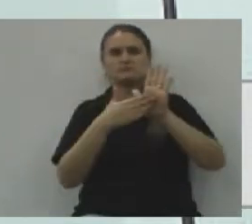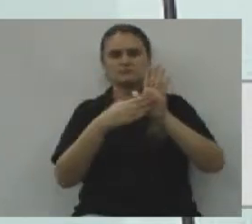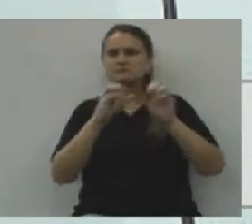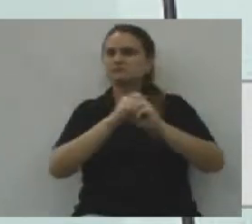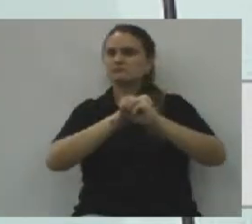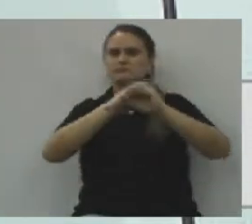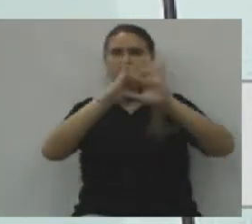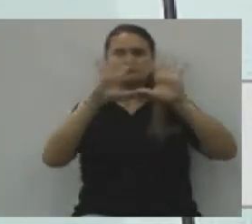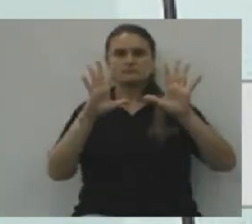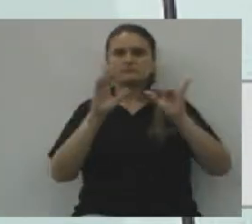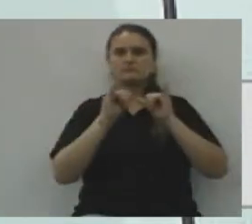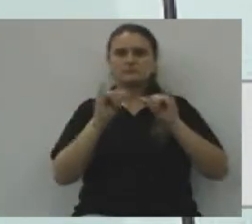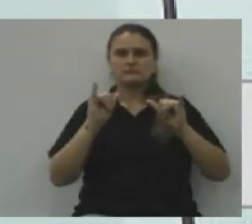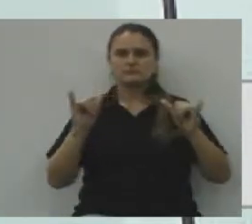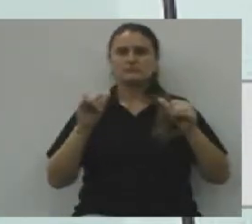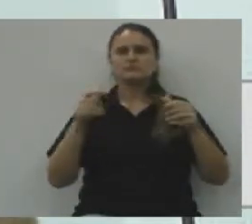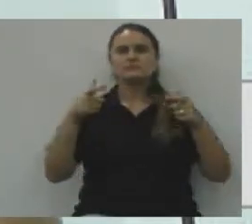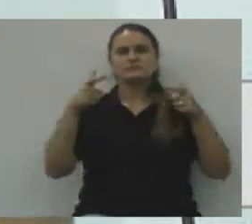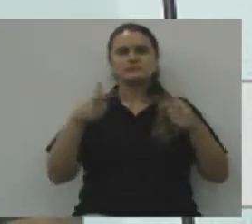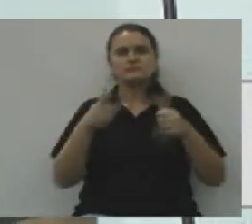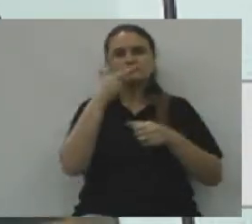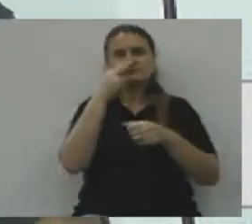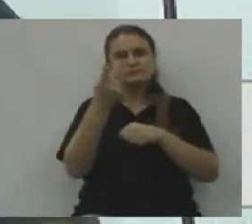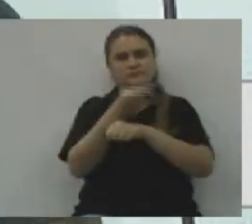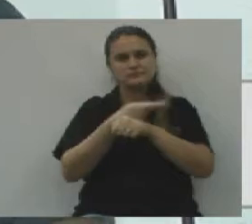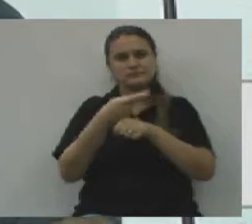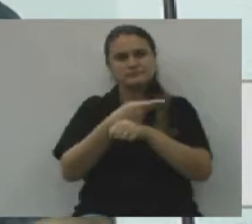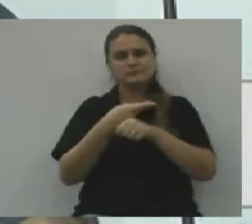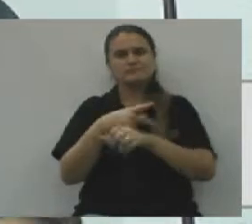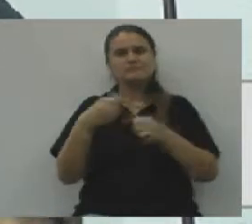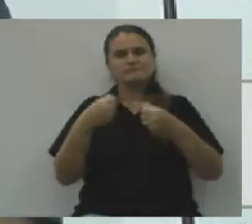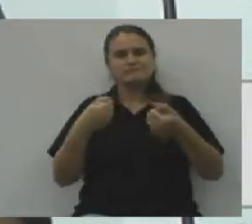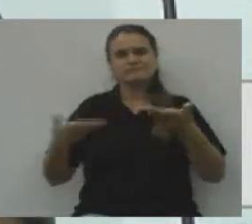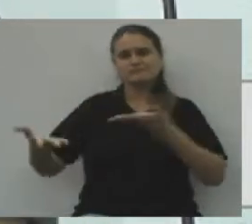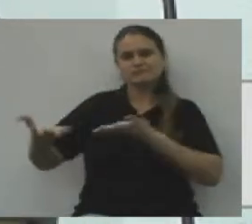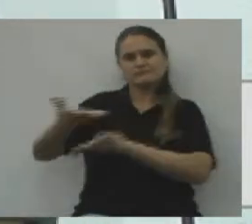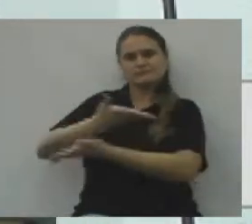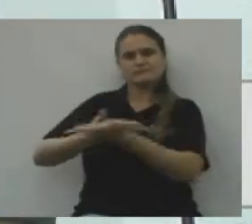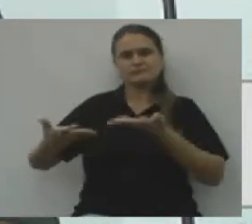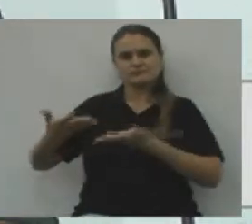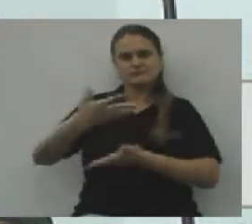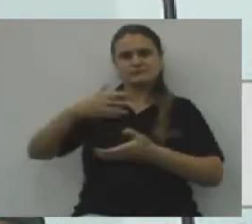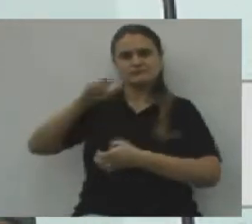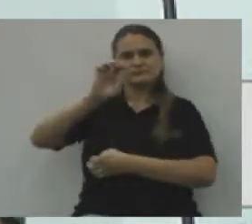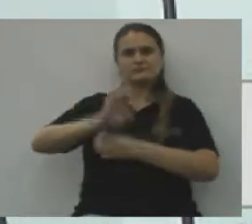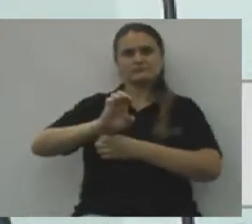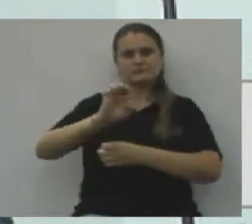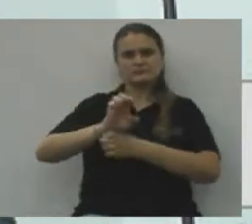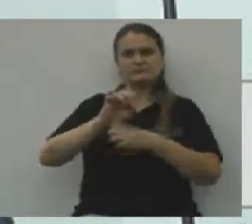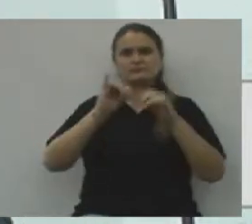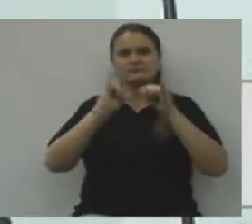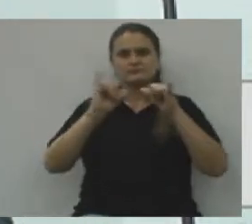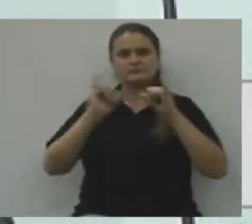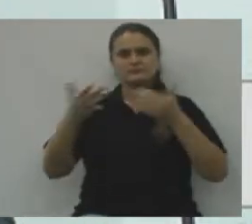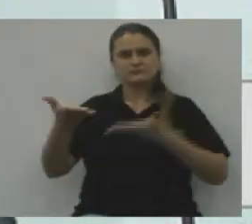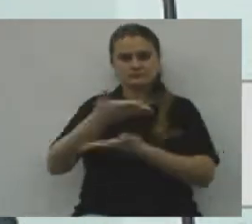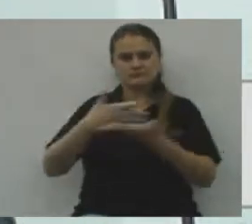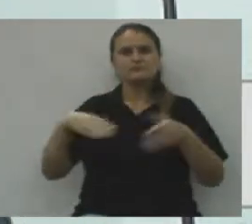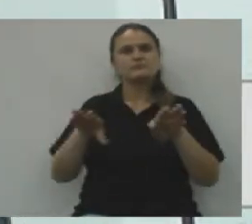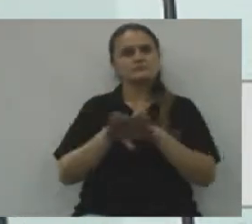aqui, né, aonde se busca, então, que uma cooperação com o órgão estadual. Isso também, a meu ver, é